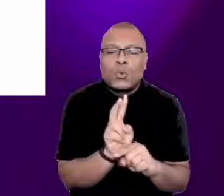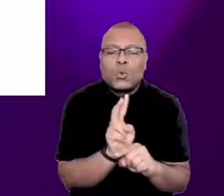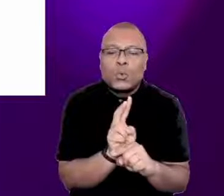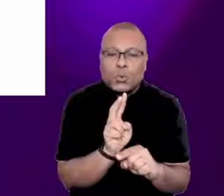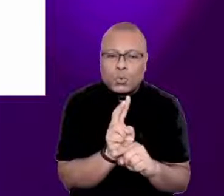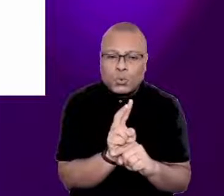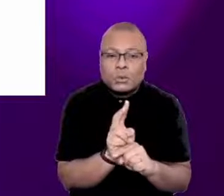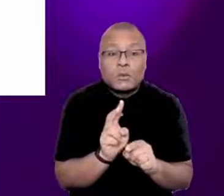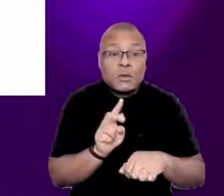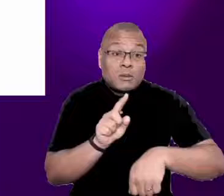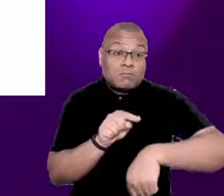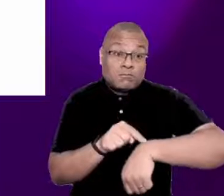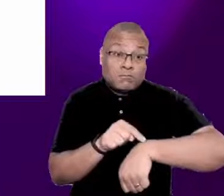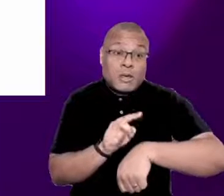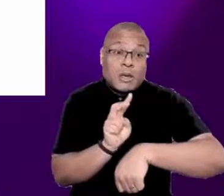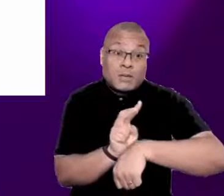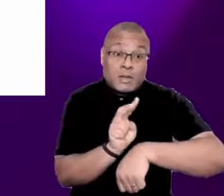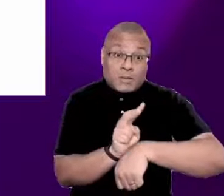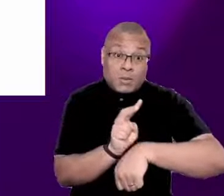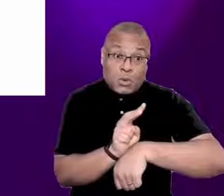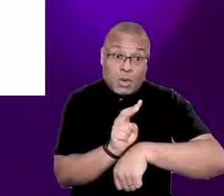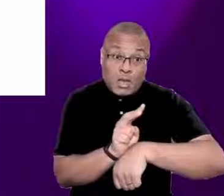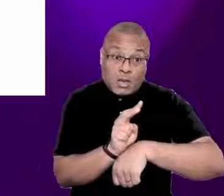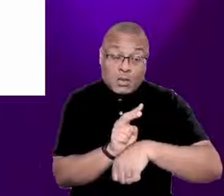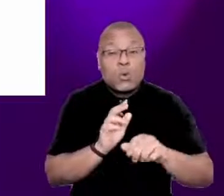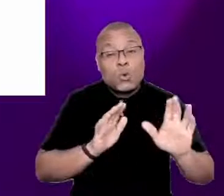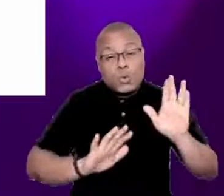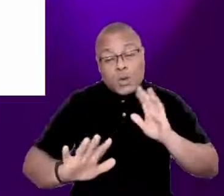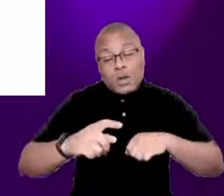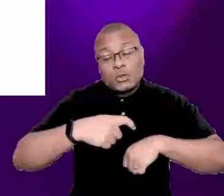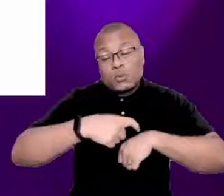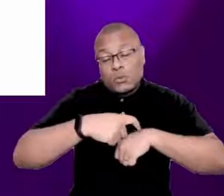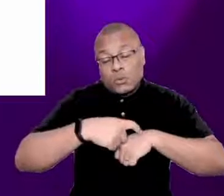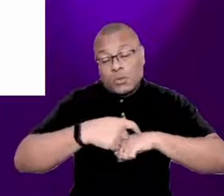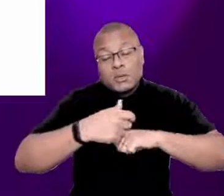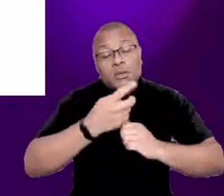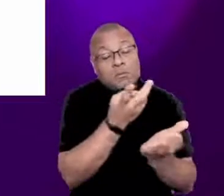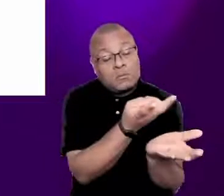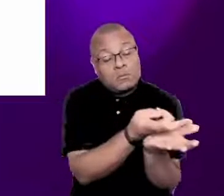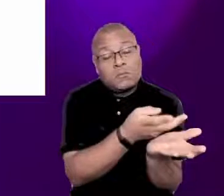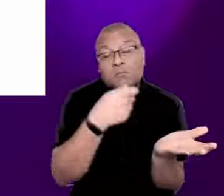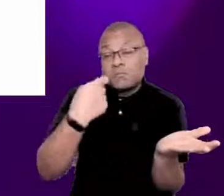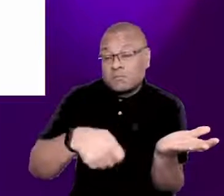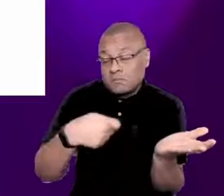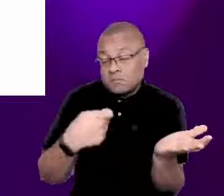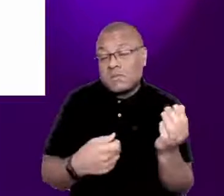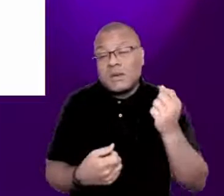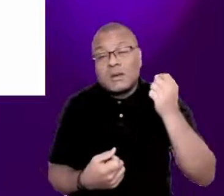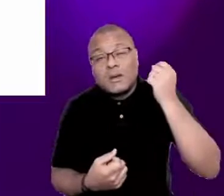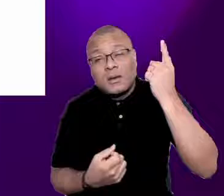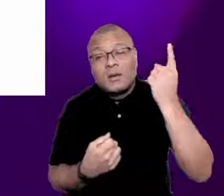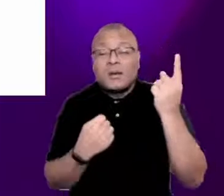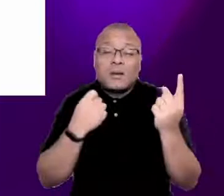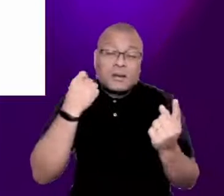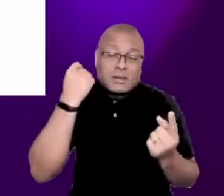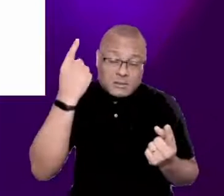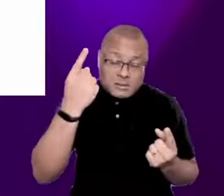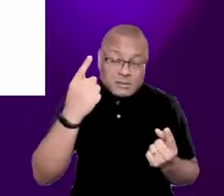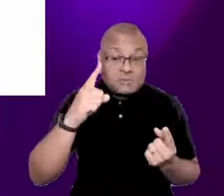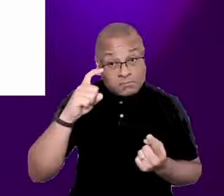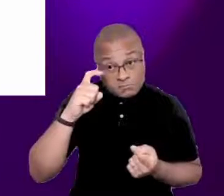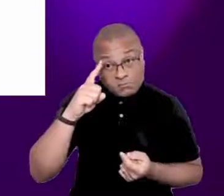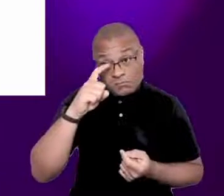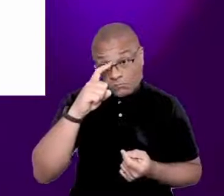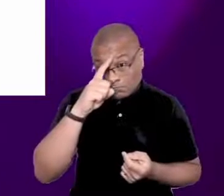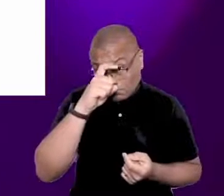são temporais, né? A gente entregar o cuidado no momento em que o paciente precisa, às vezes